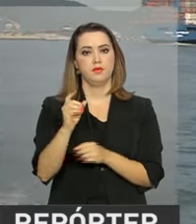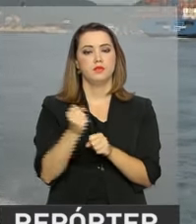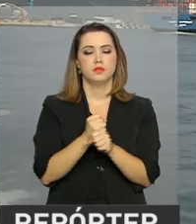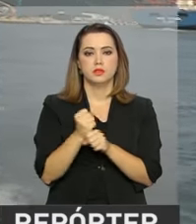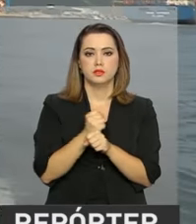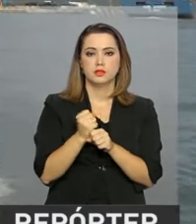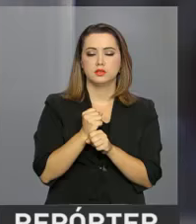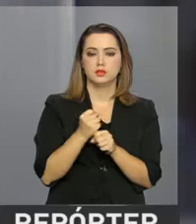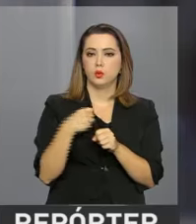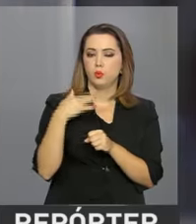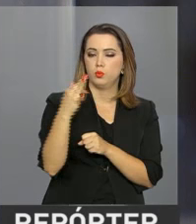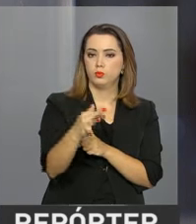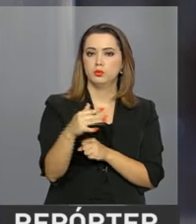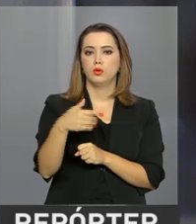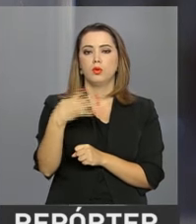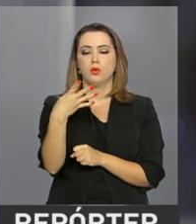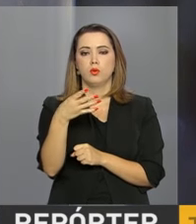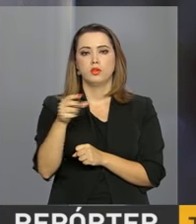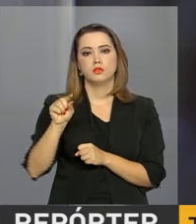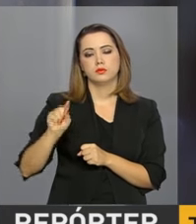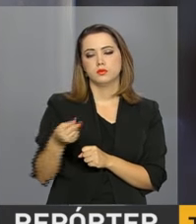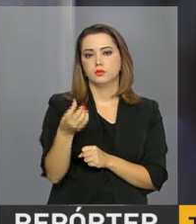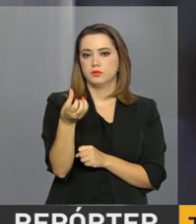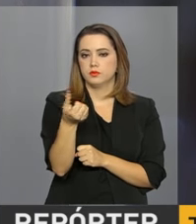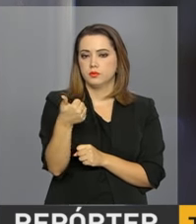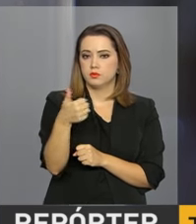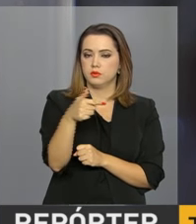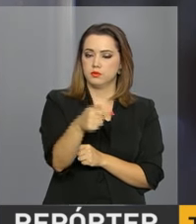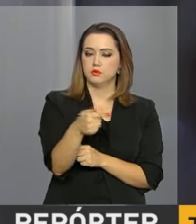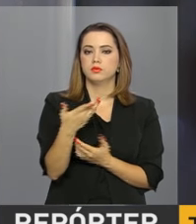em 2017 ministro da